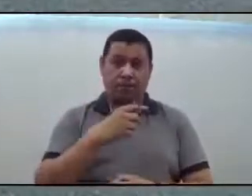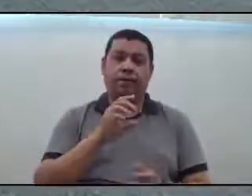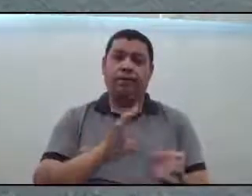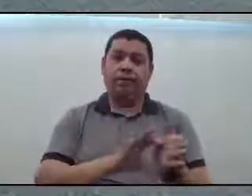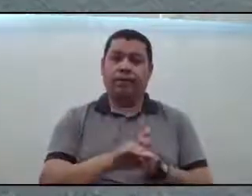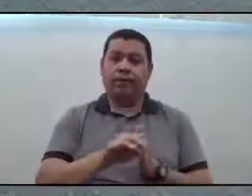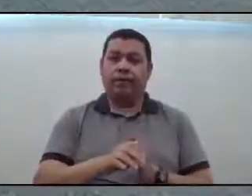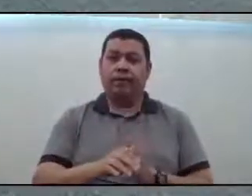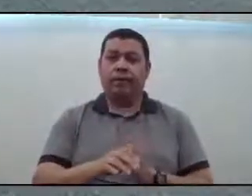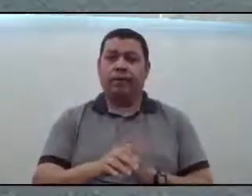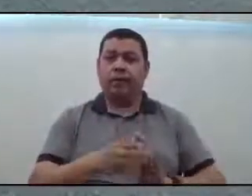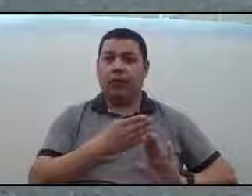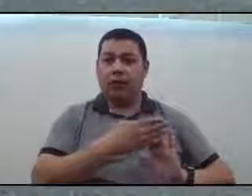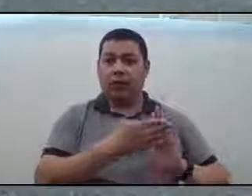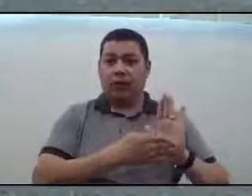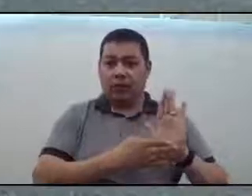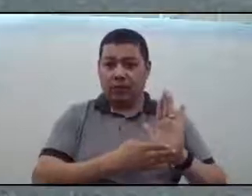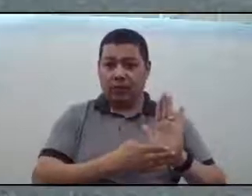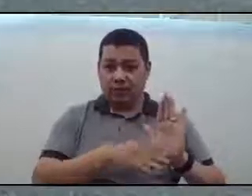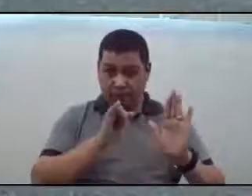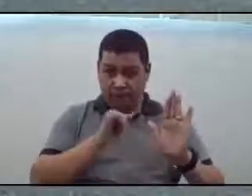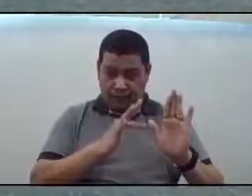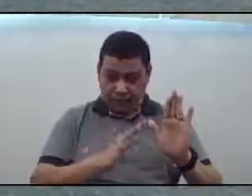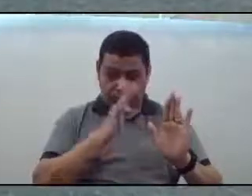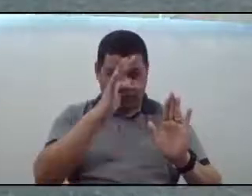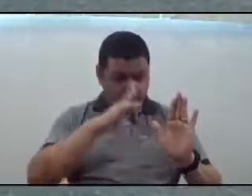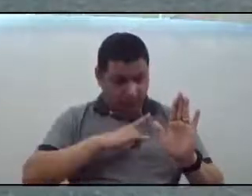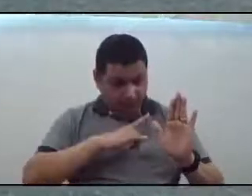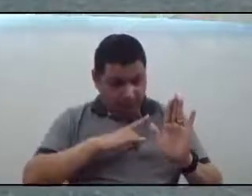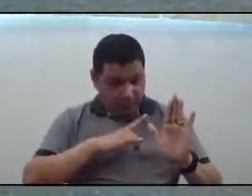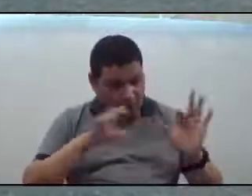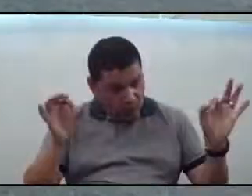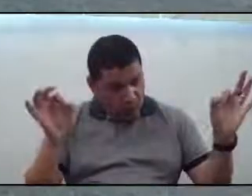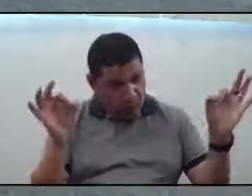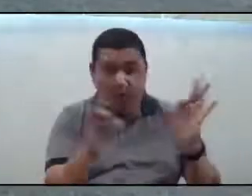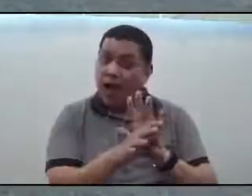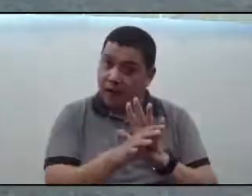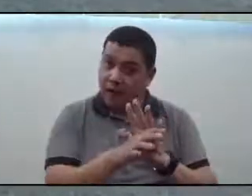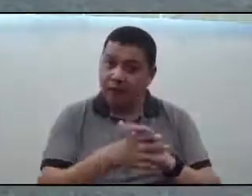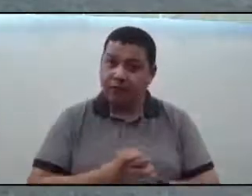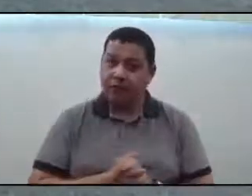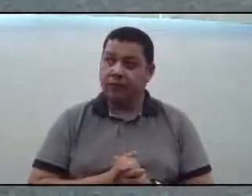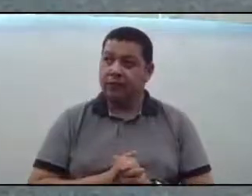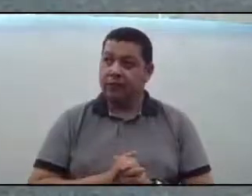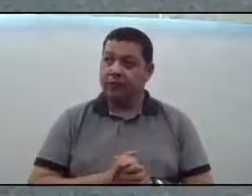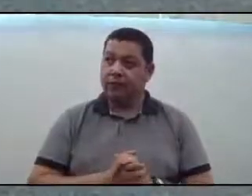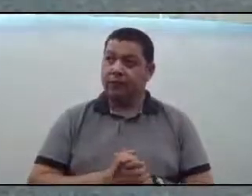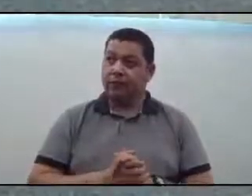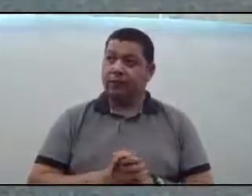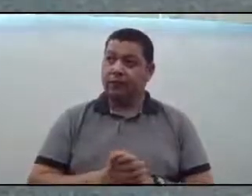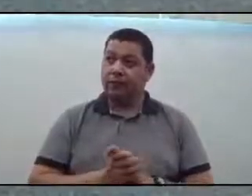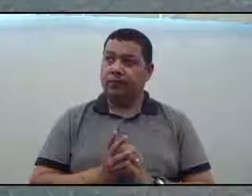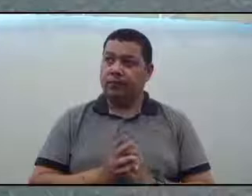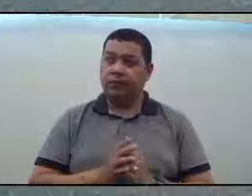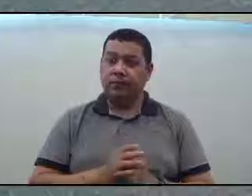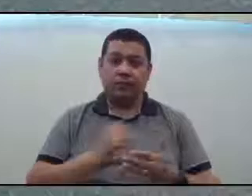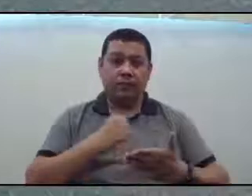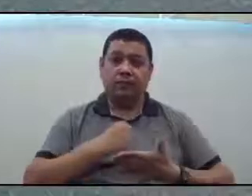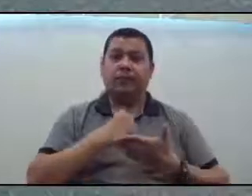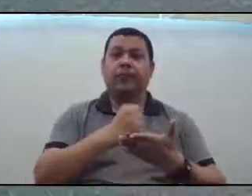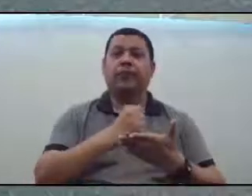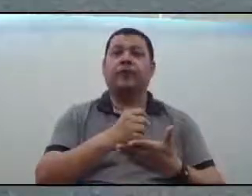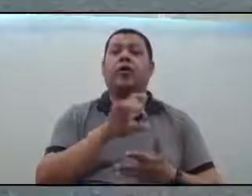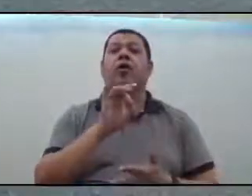projeto esse que, se realmente ele sair do papel e ele vir ser concretizado, ele não beneficiará só